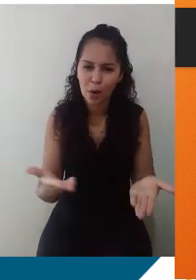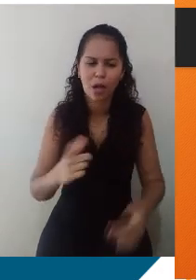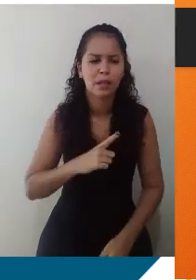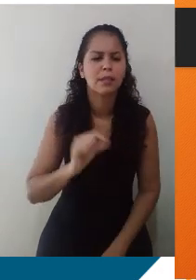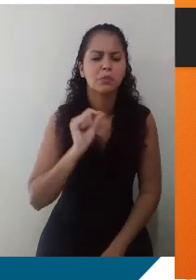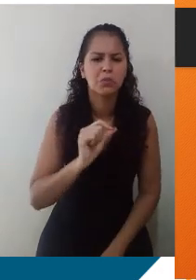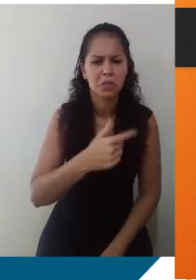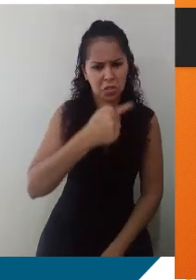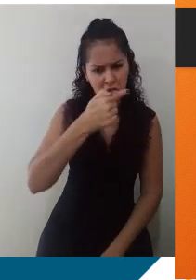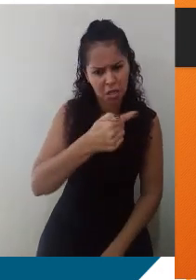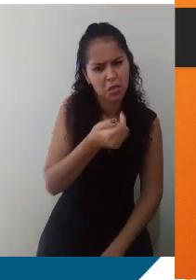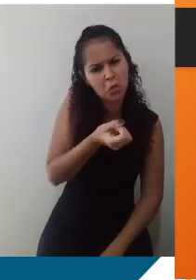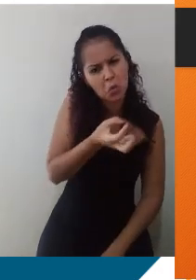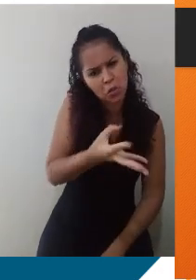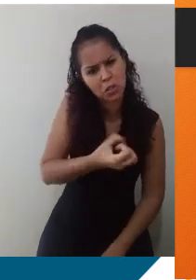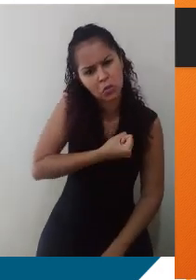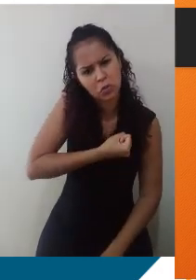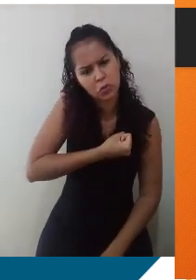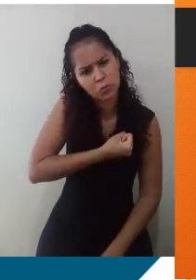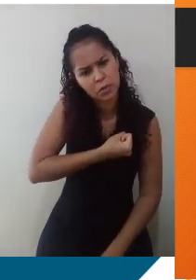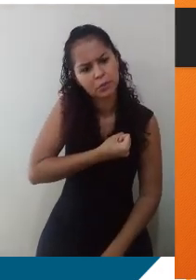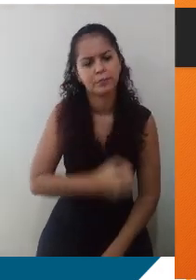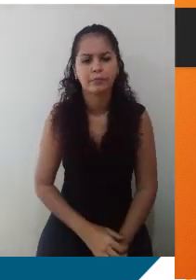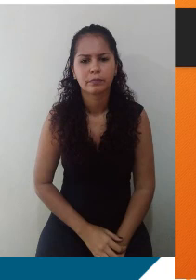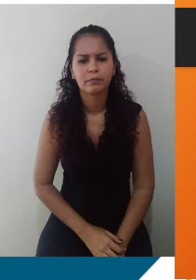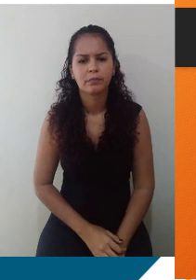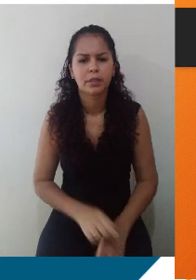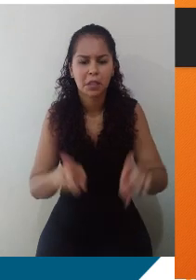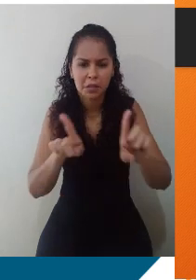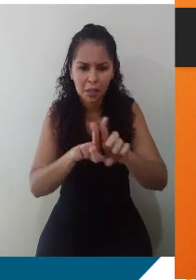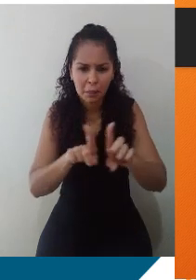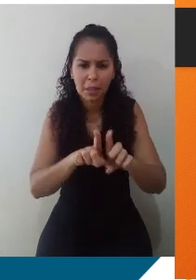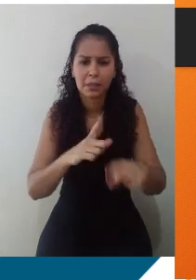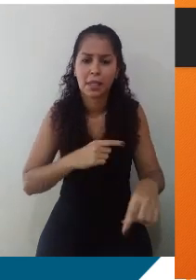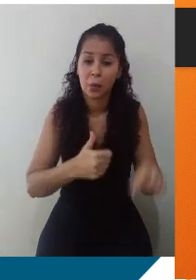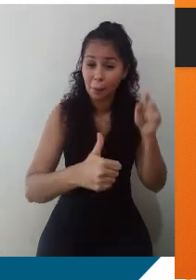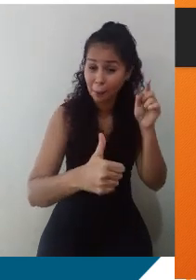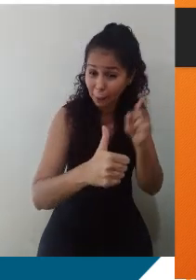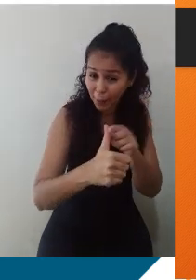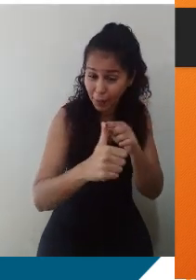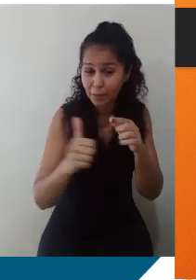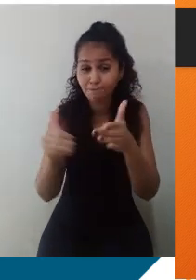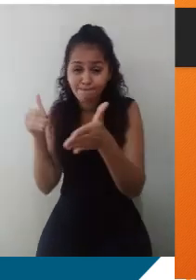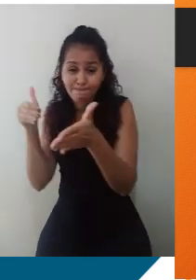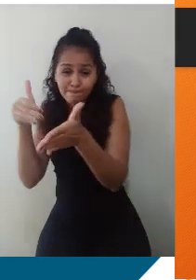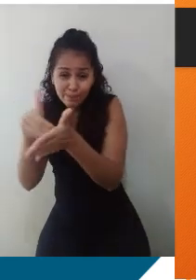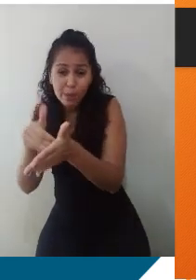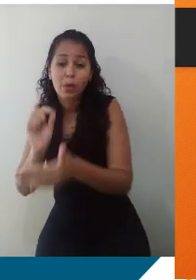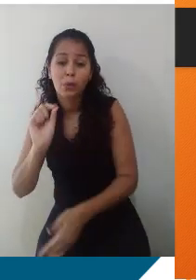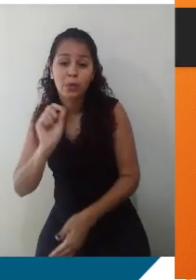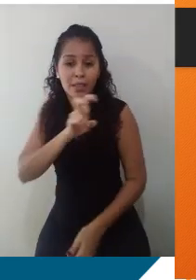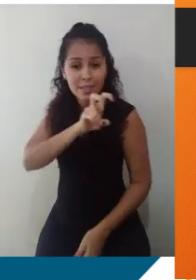temos 7, que é a quantidade de números que estão sendo somados. As extremidades, o primeiro termo e o último termo